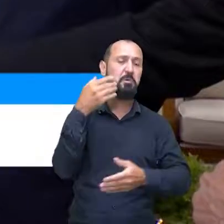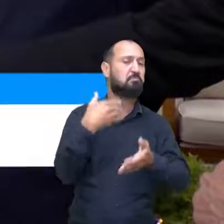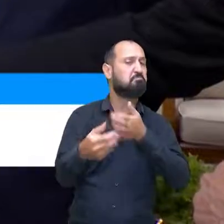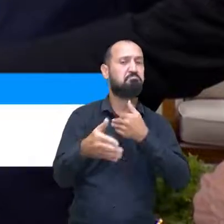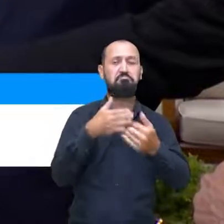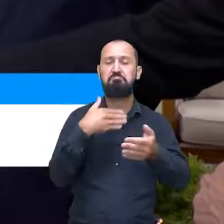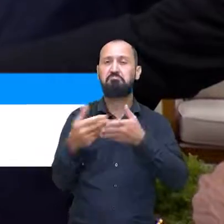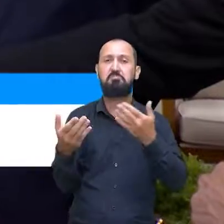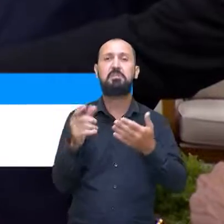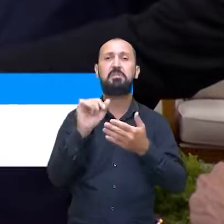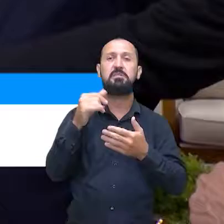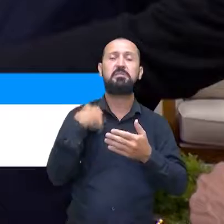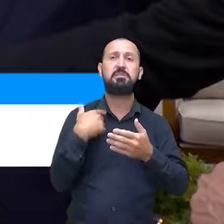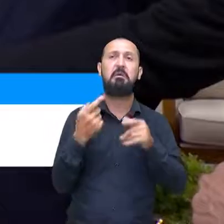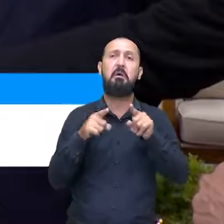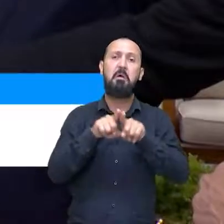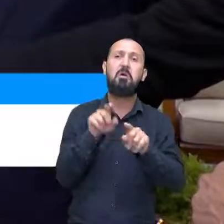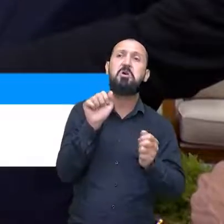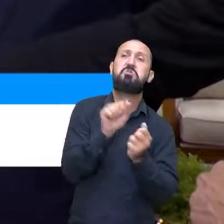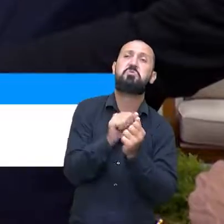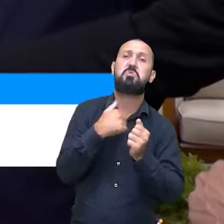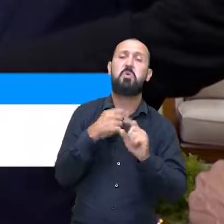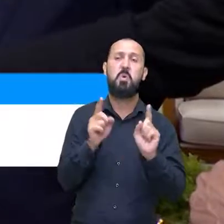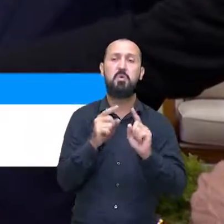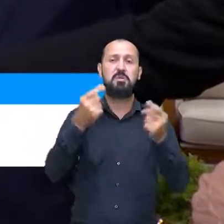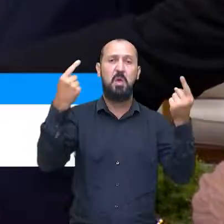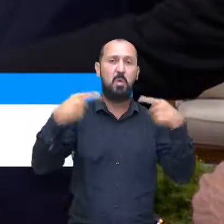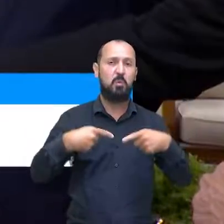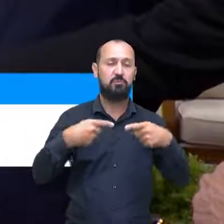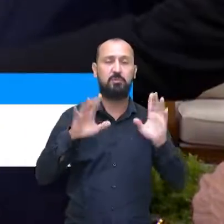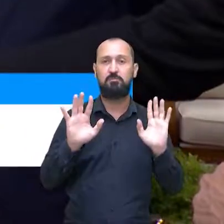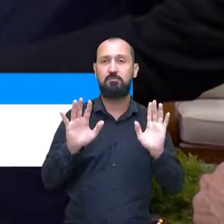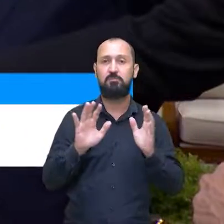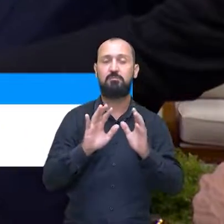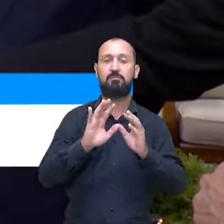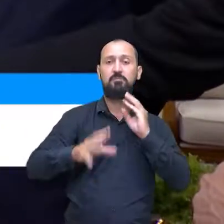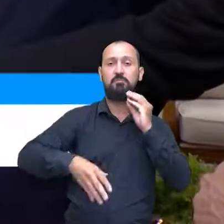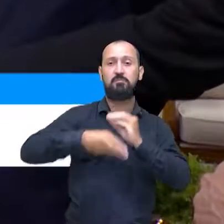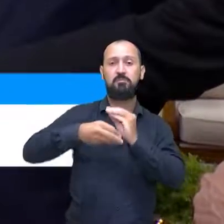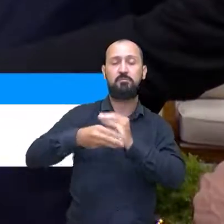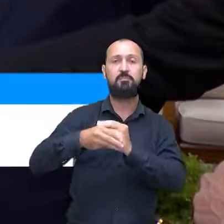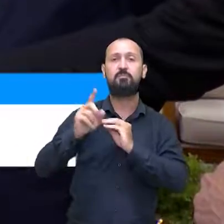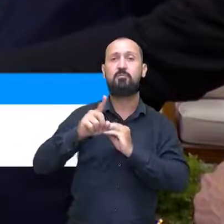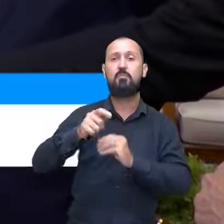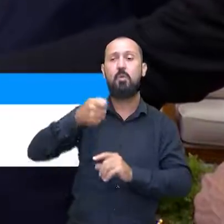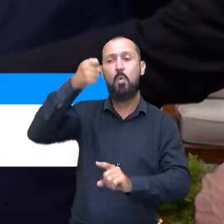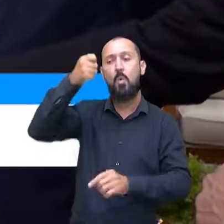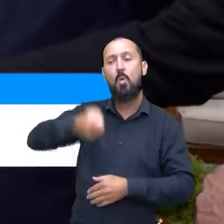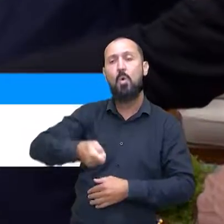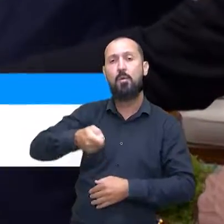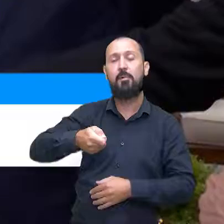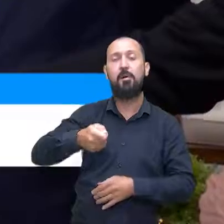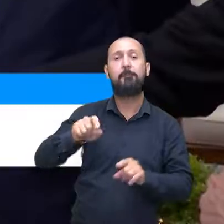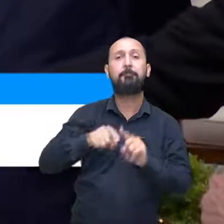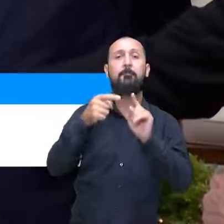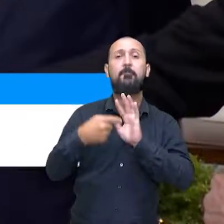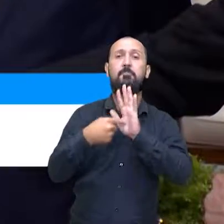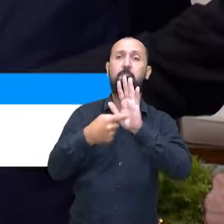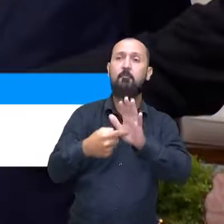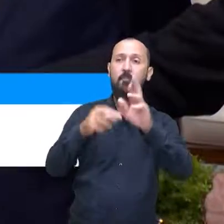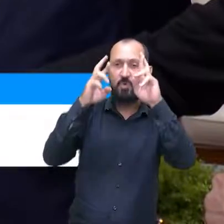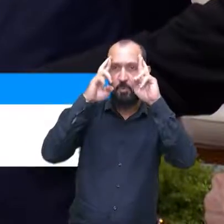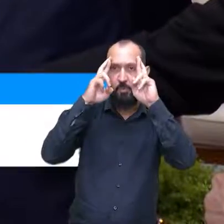deputados, independente se é aliado, se é situação ou se é oposição. E as emendas, elas não são impositivas,